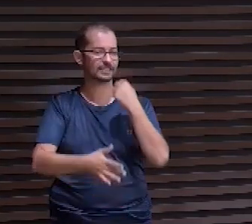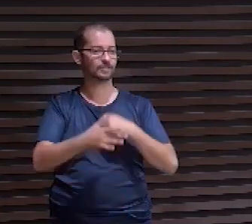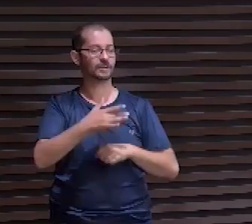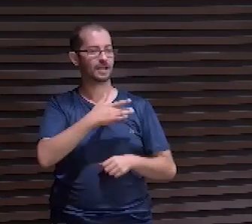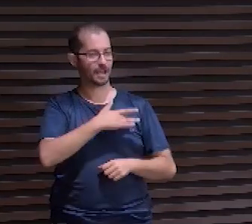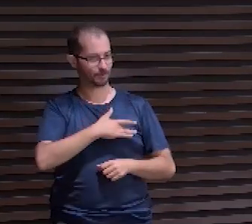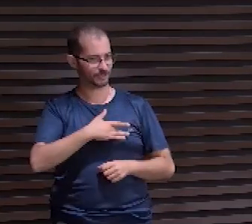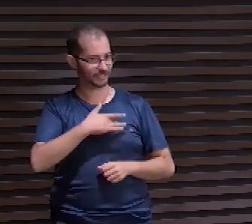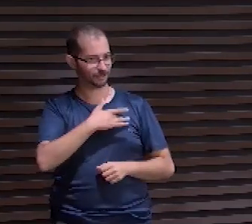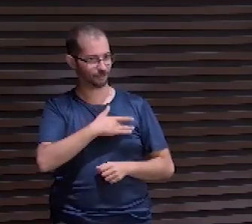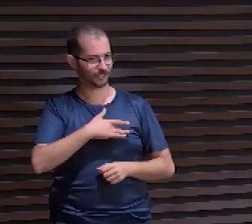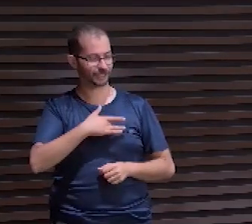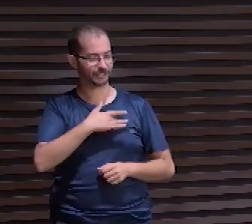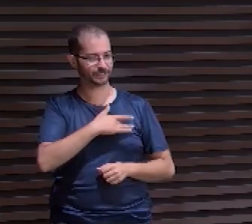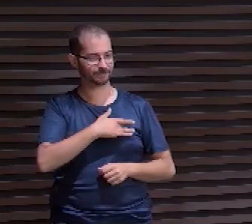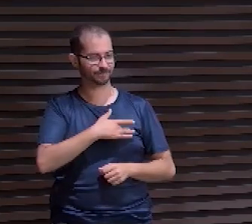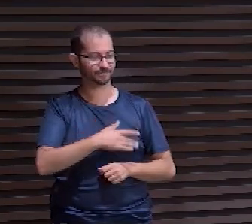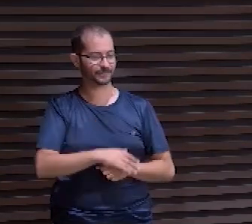misericórdia.